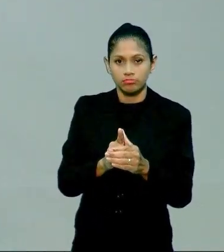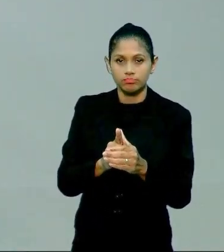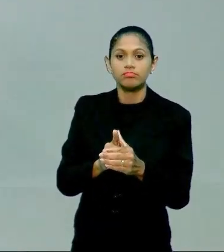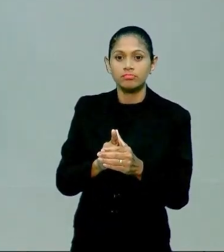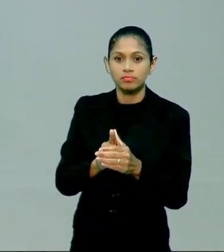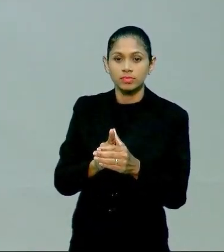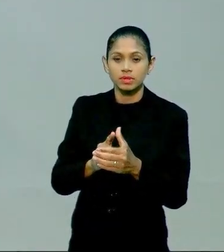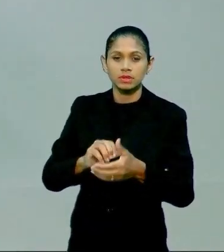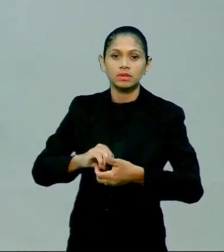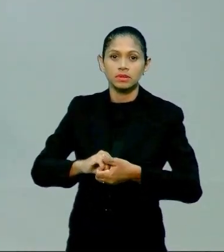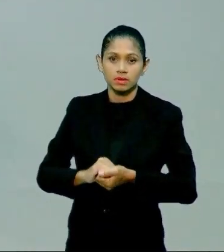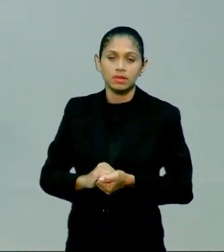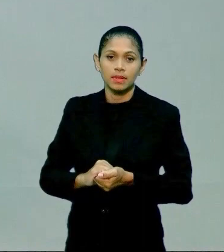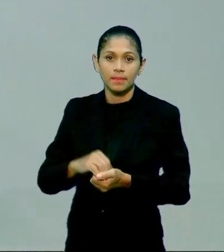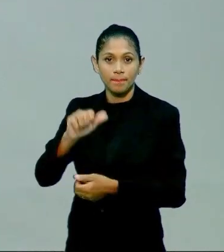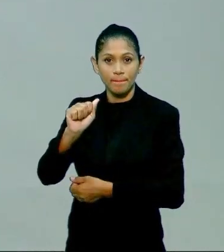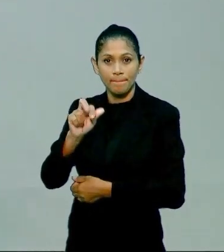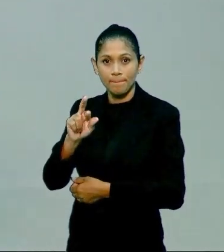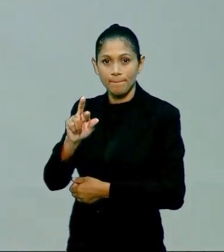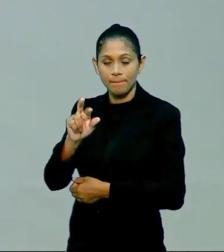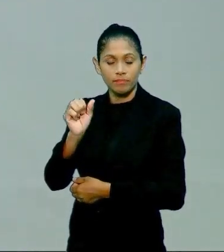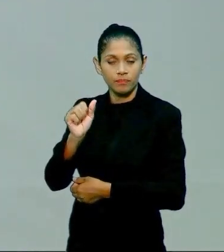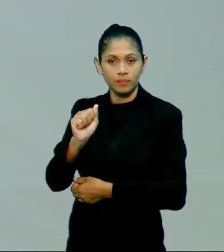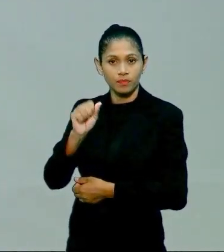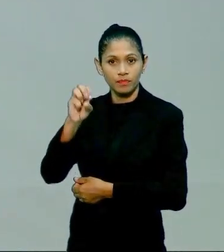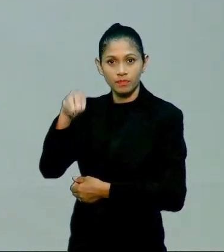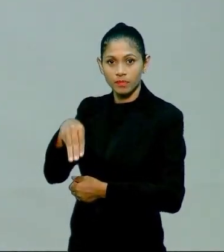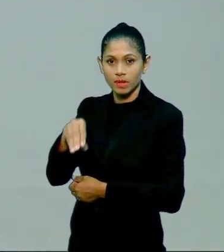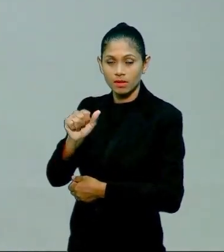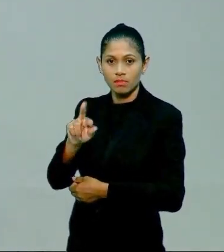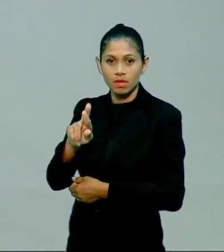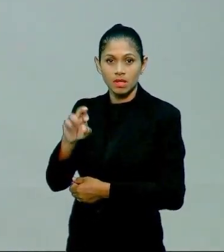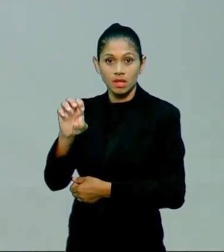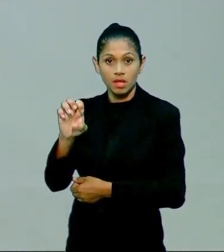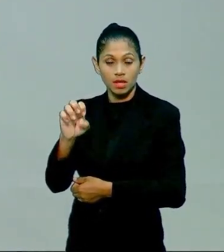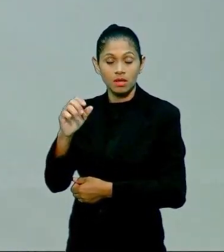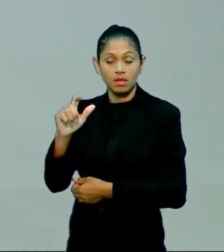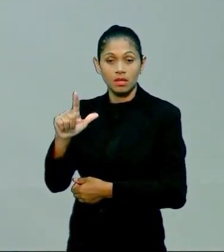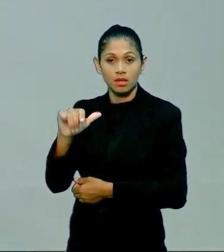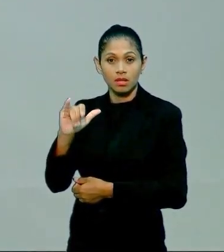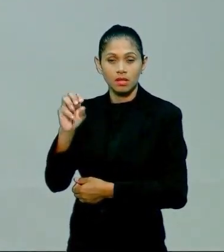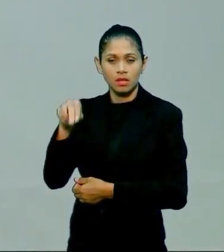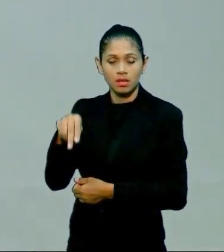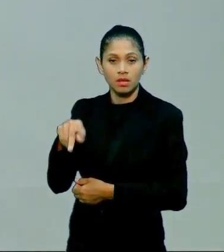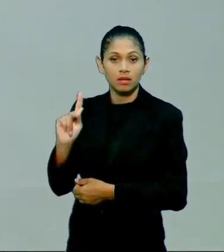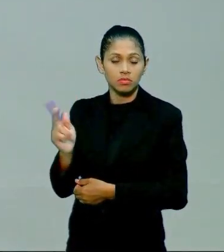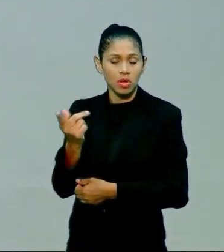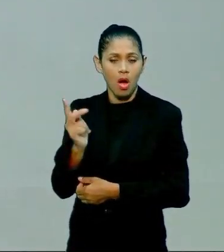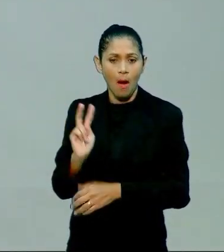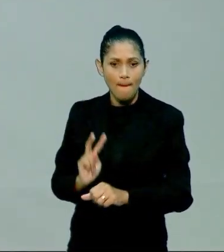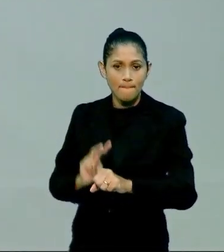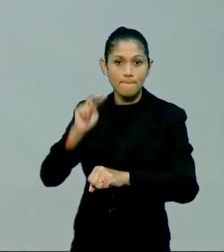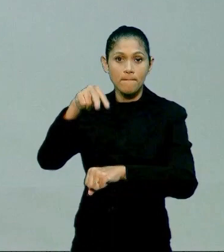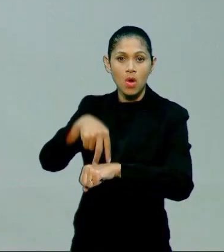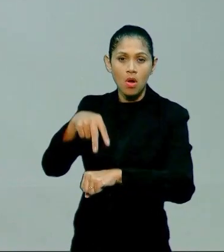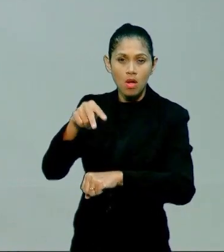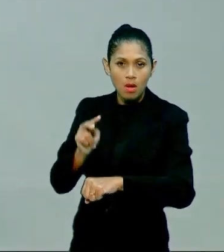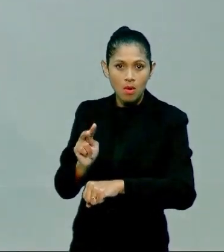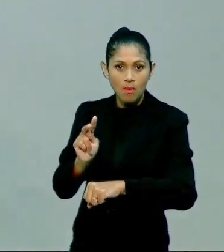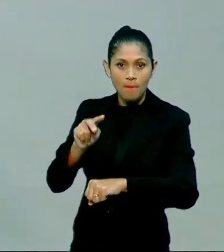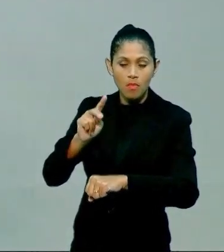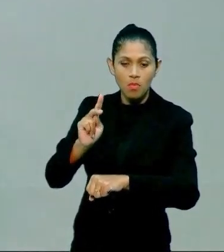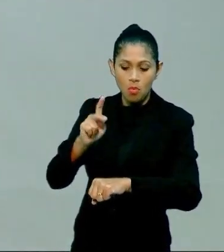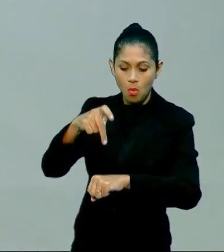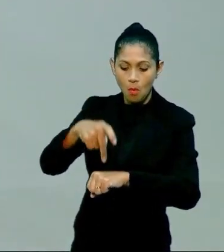é a mesma dinâmica de sempre não pular na linha e você fazer aquela prática de pula um pé